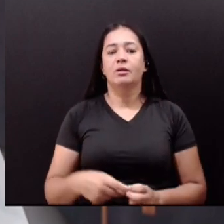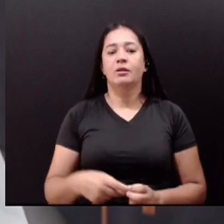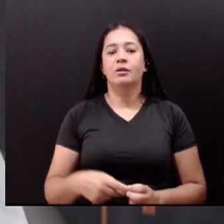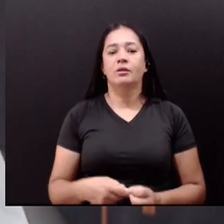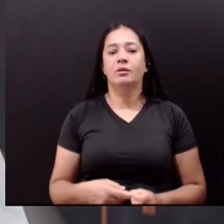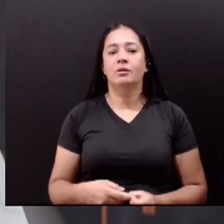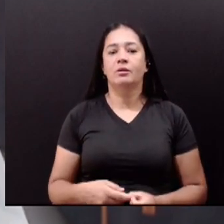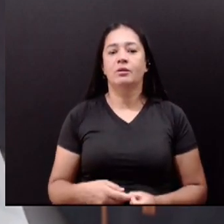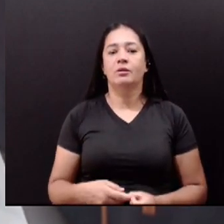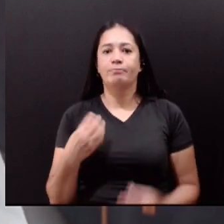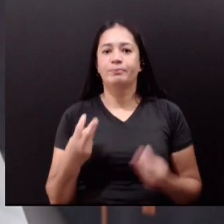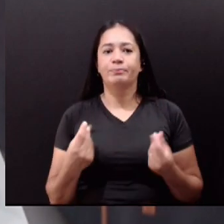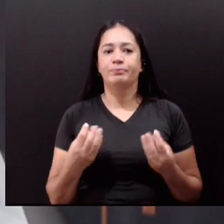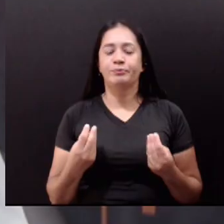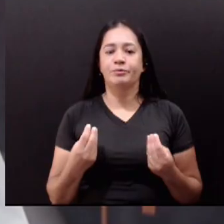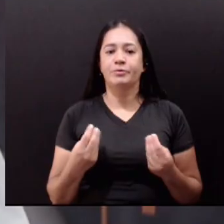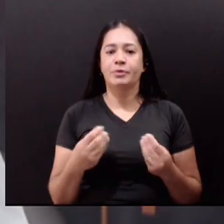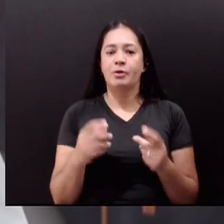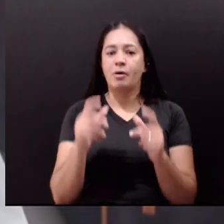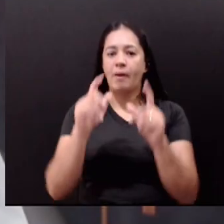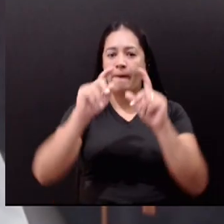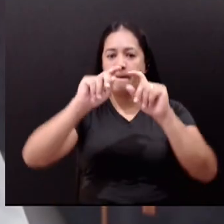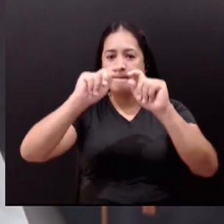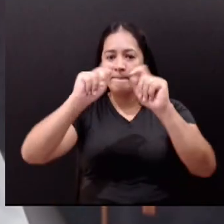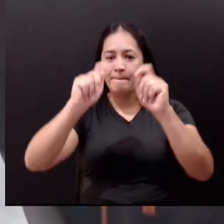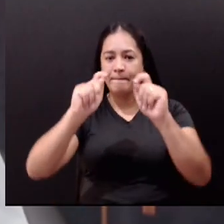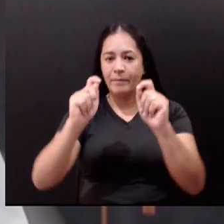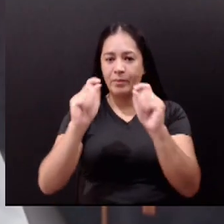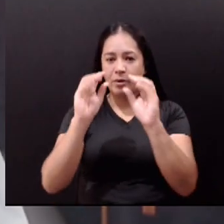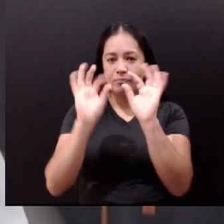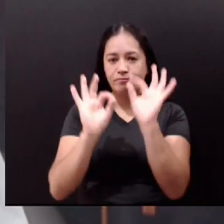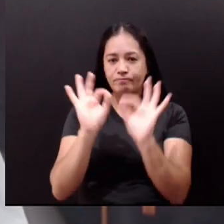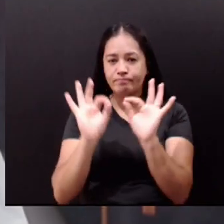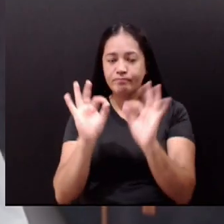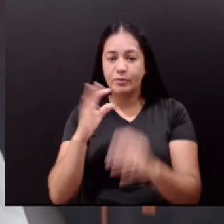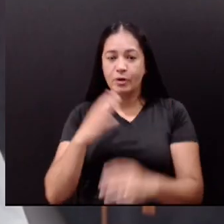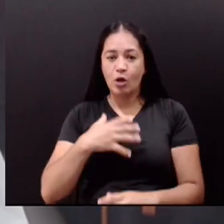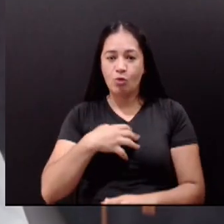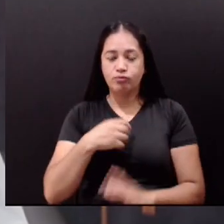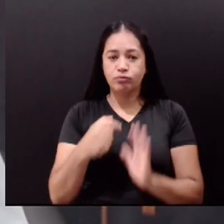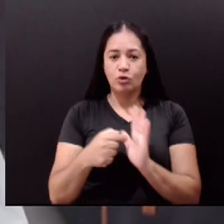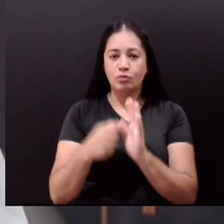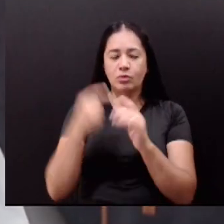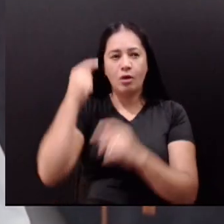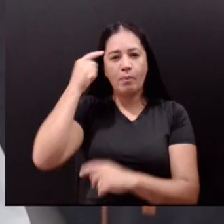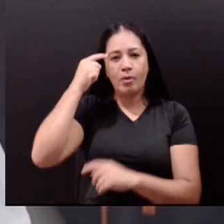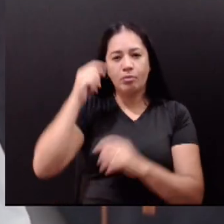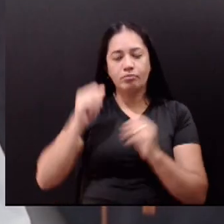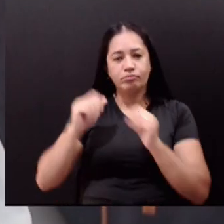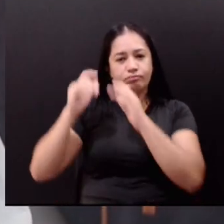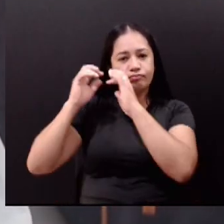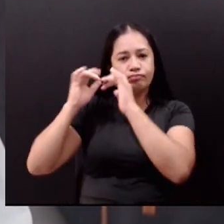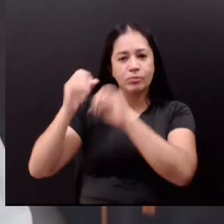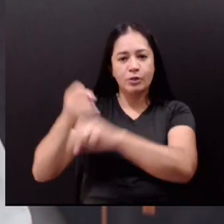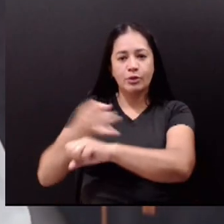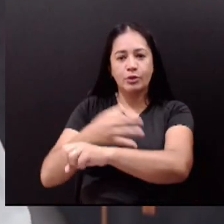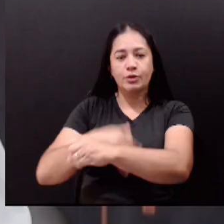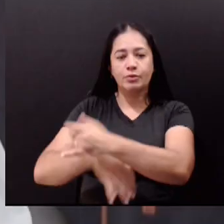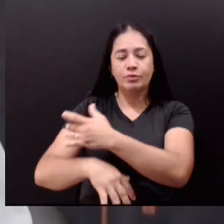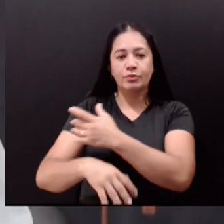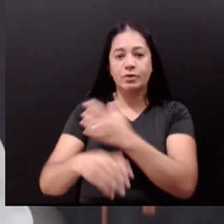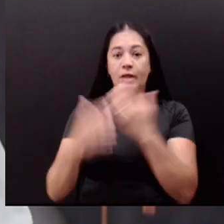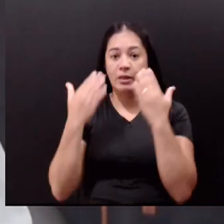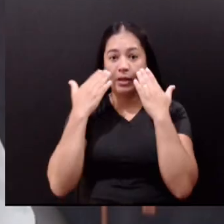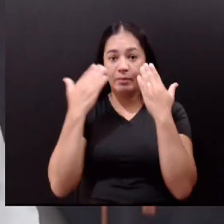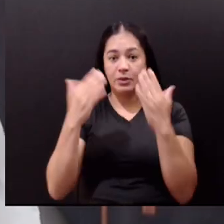modulo o meu comportamento, o meu pensamento, a minha cognição, a minha reação emocional mediante ao mundo que eu vivo.